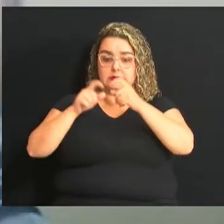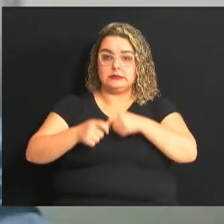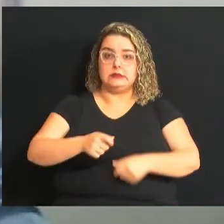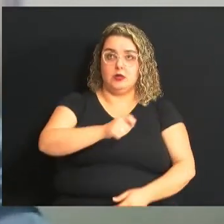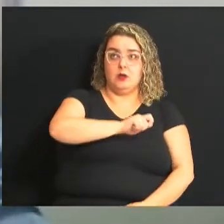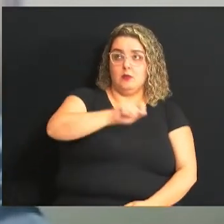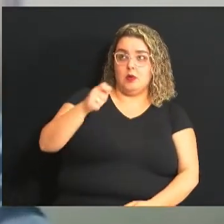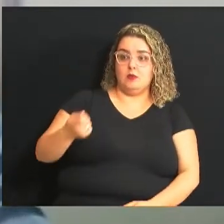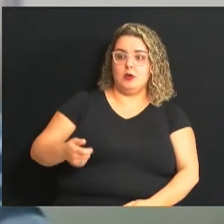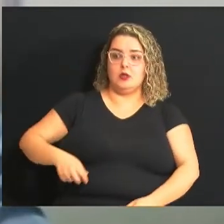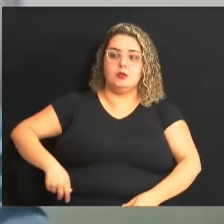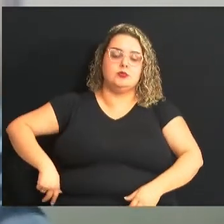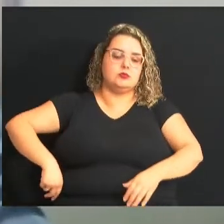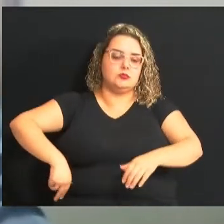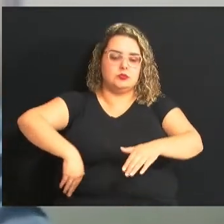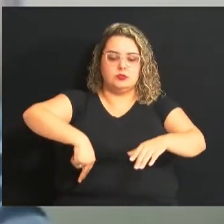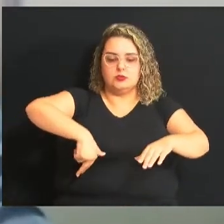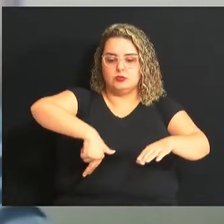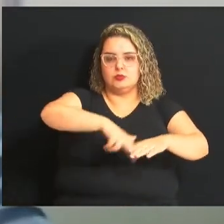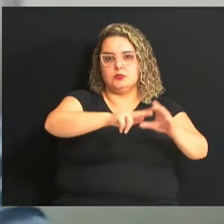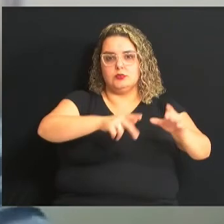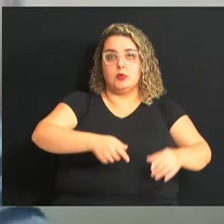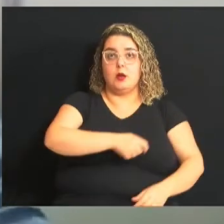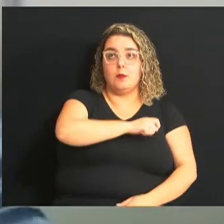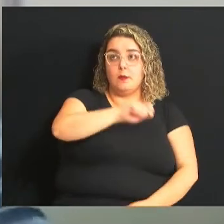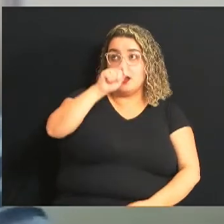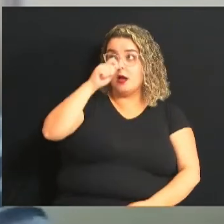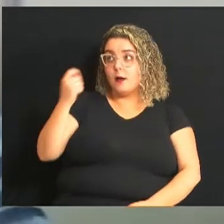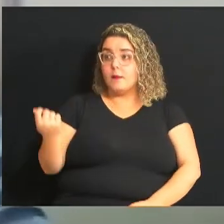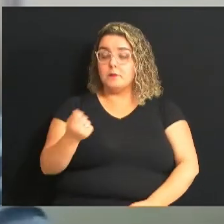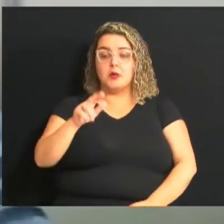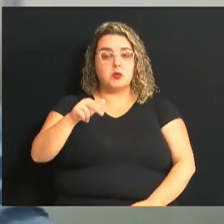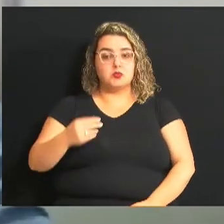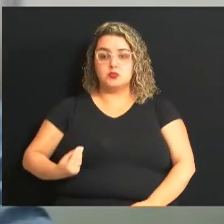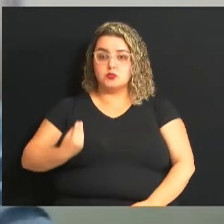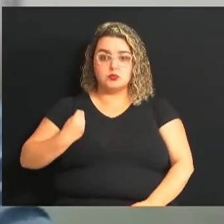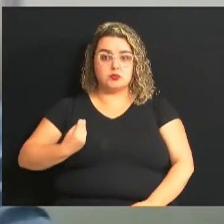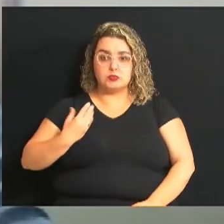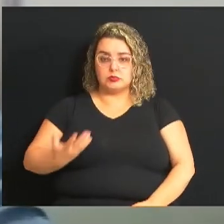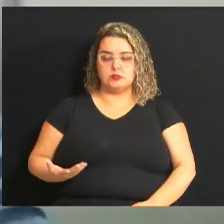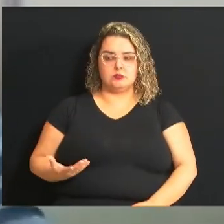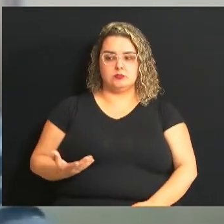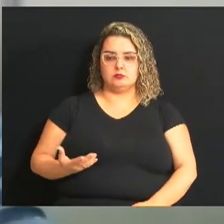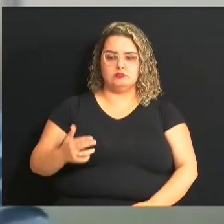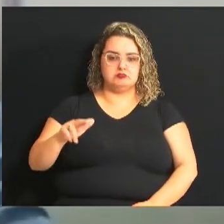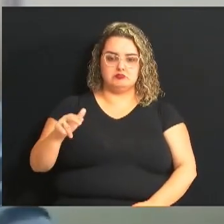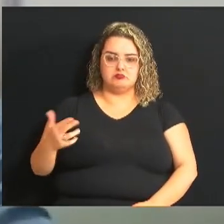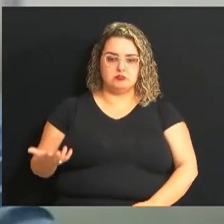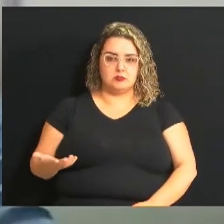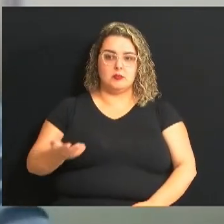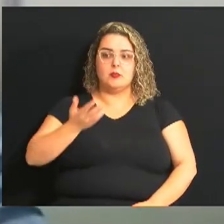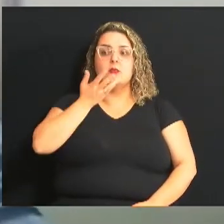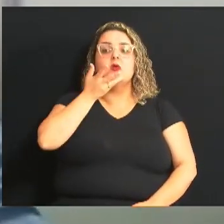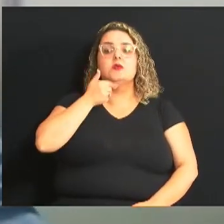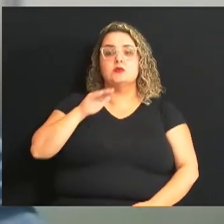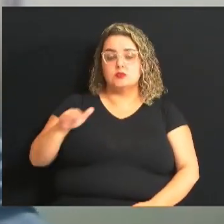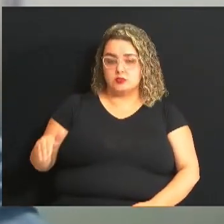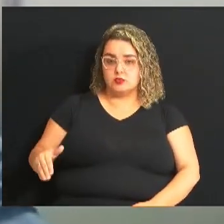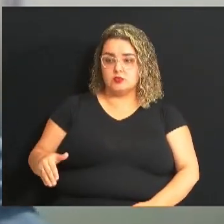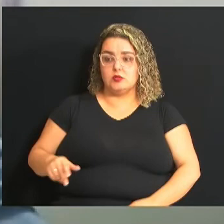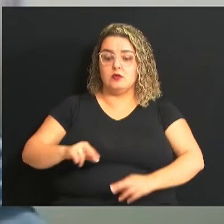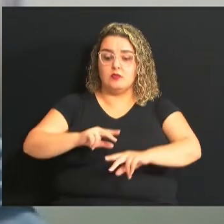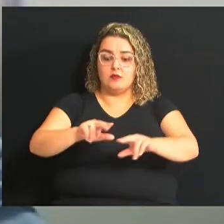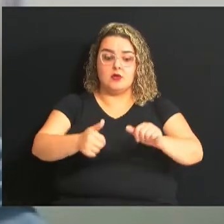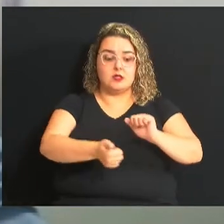de bater na bola, de bater com a raquete, justamente porque nunca vivenciou na vida. Então, a criança, ela vivenciar diversos